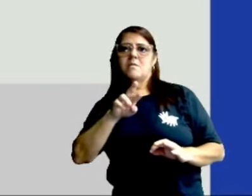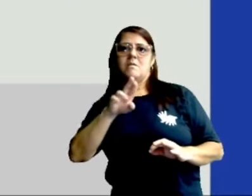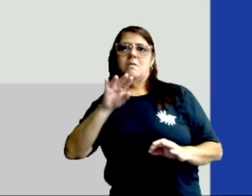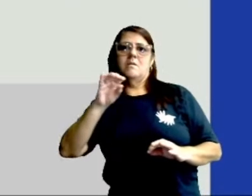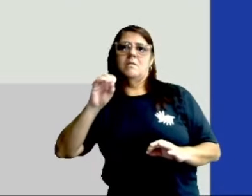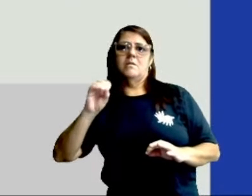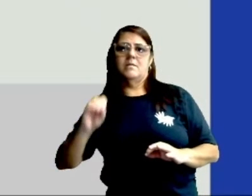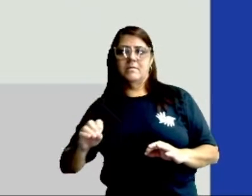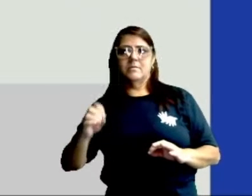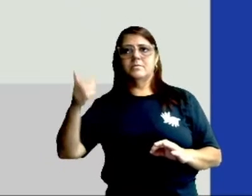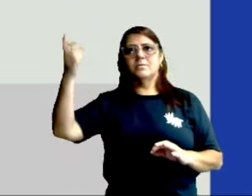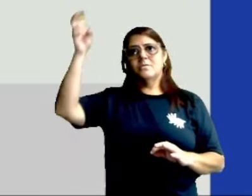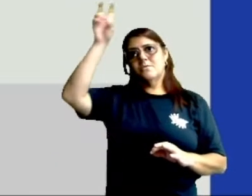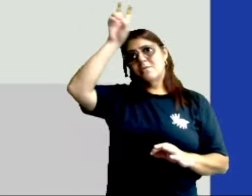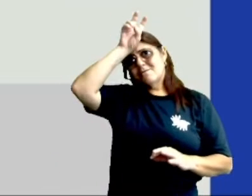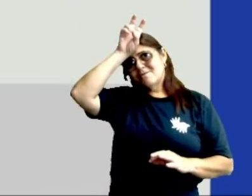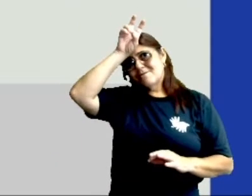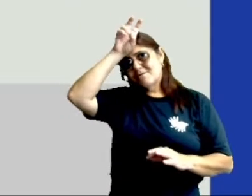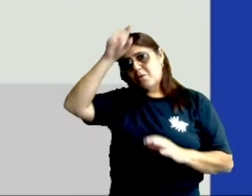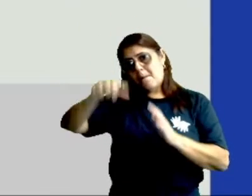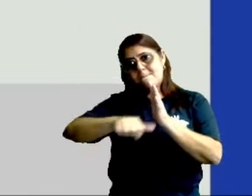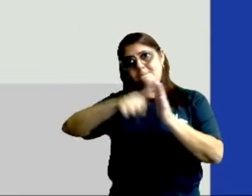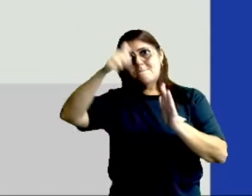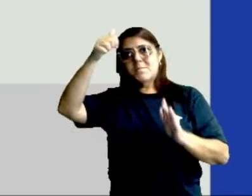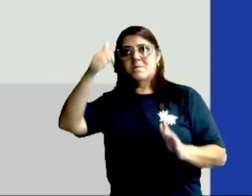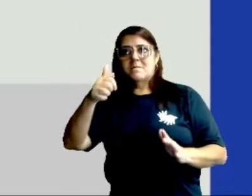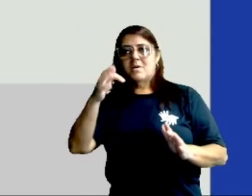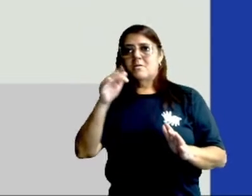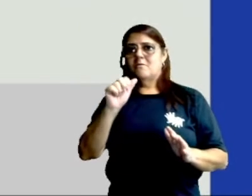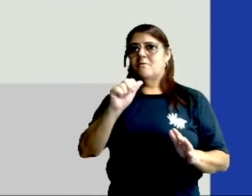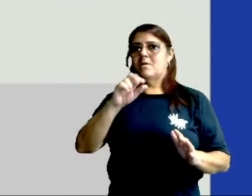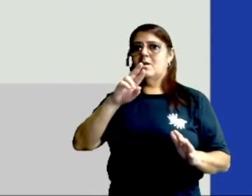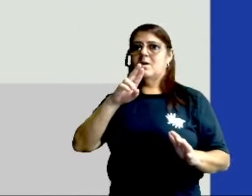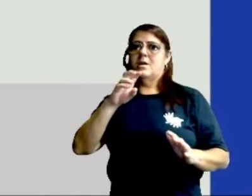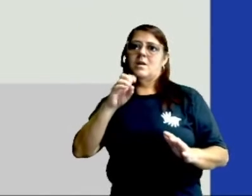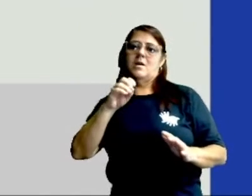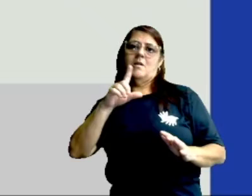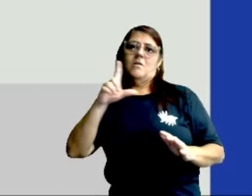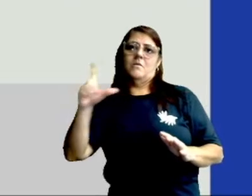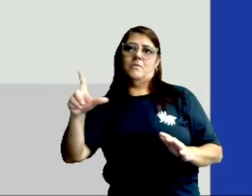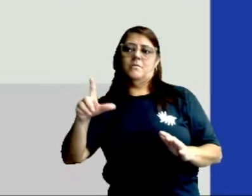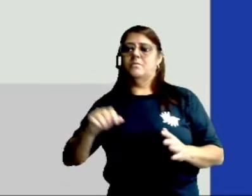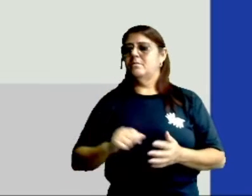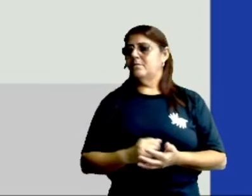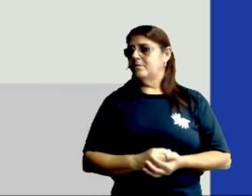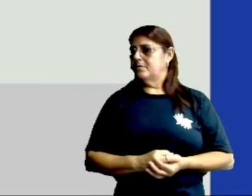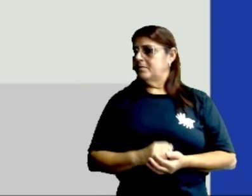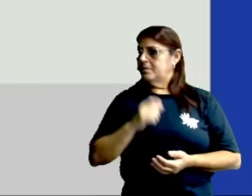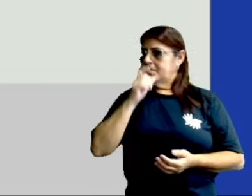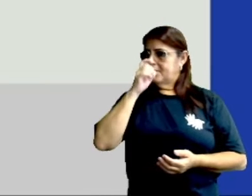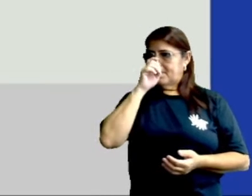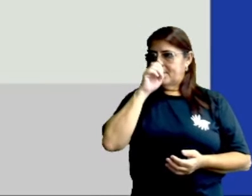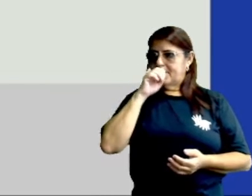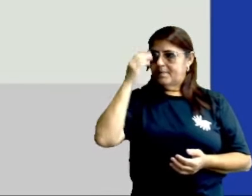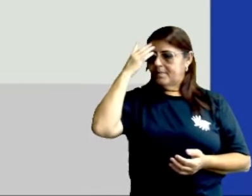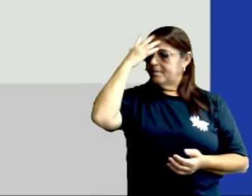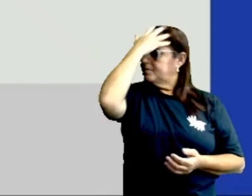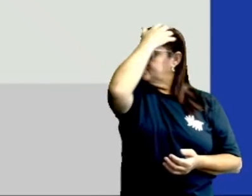e nariz vai ser considerado o primeiro Faraó né vai começar as dinastias faraônicas G1